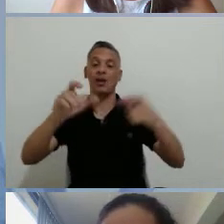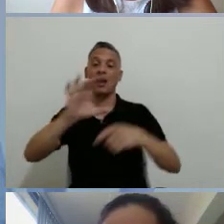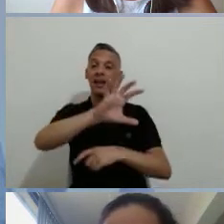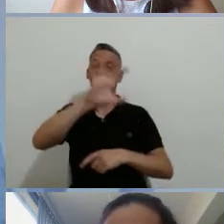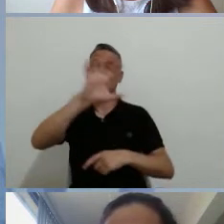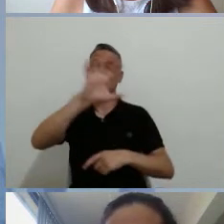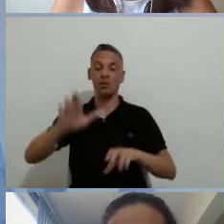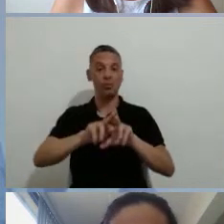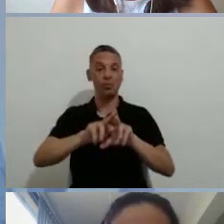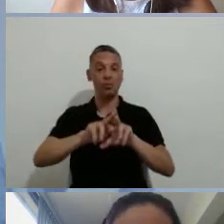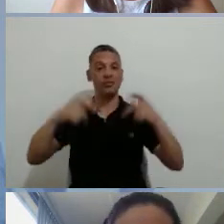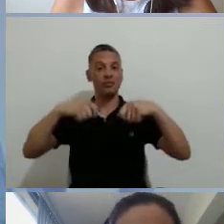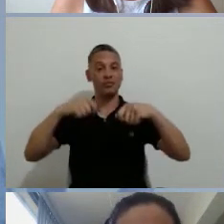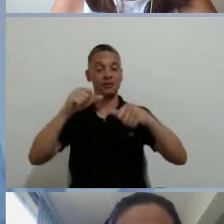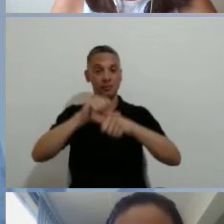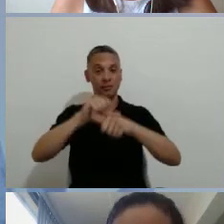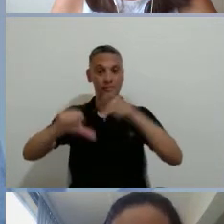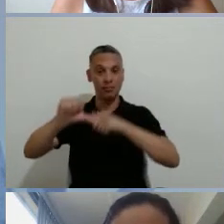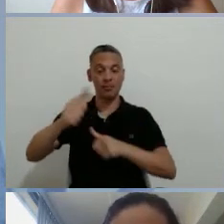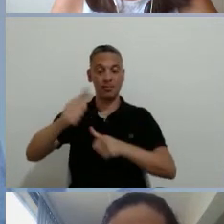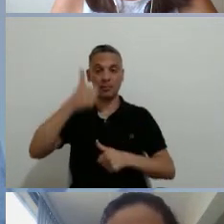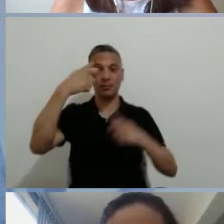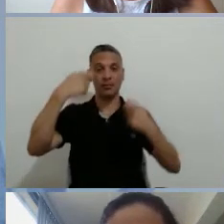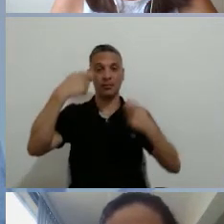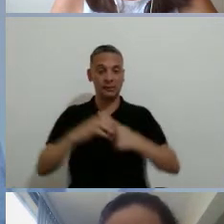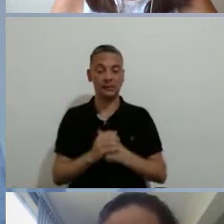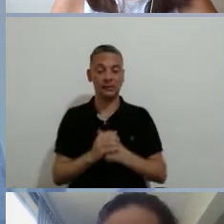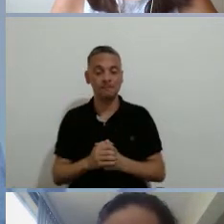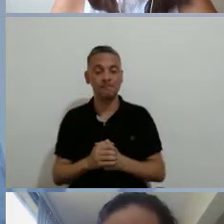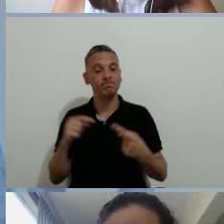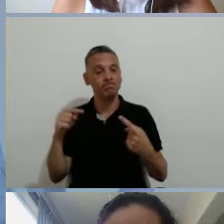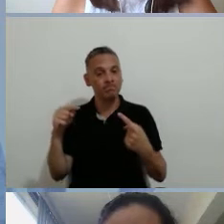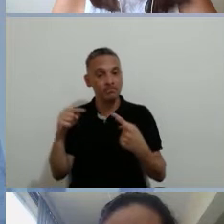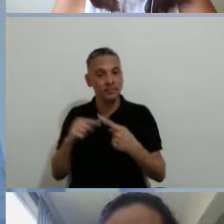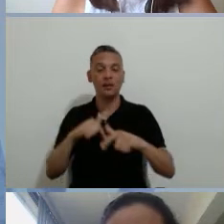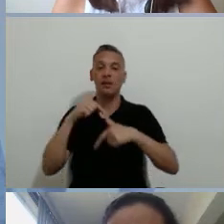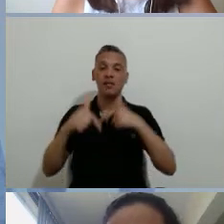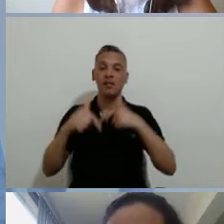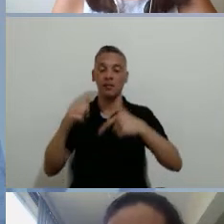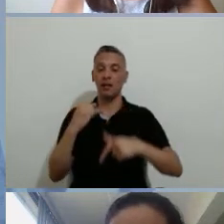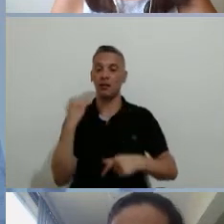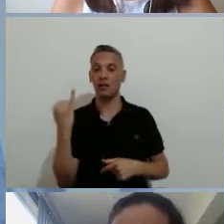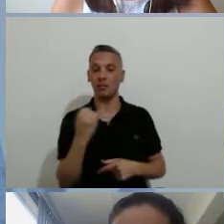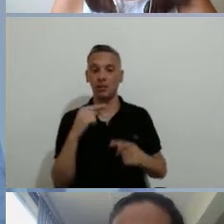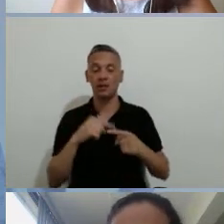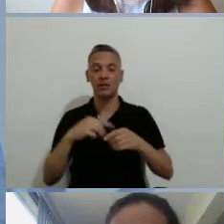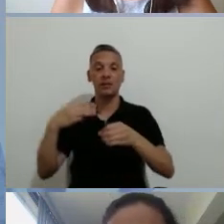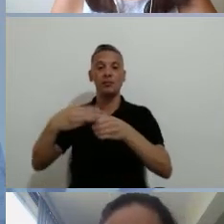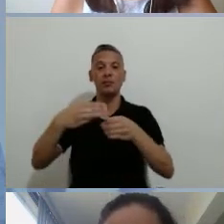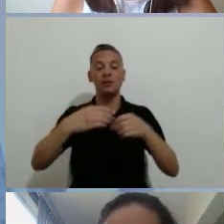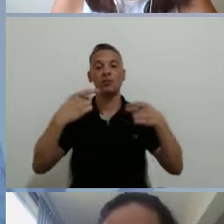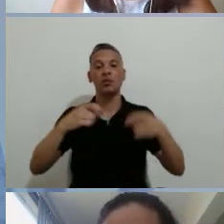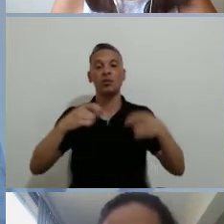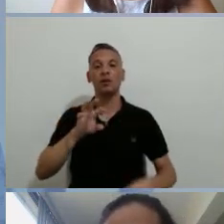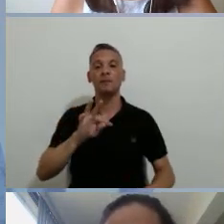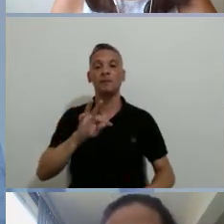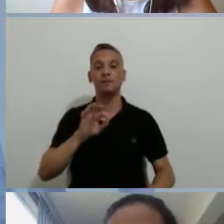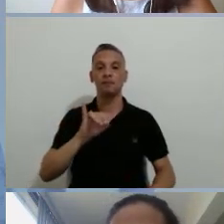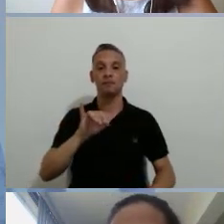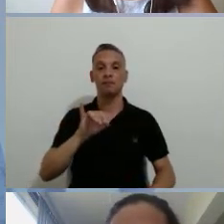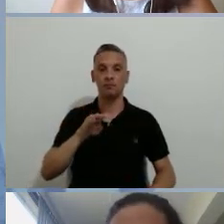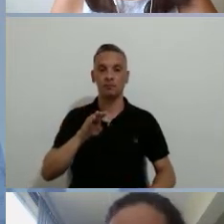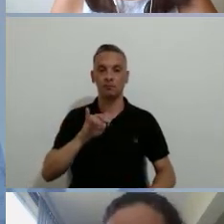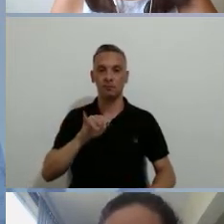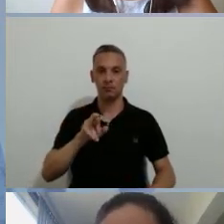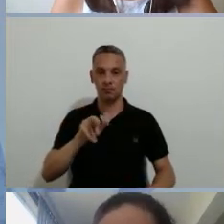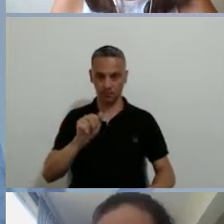ainda precisa destacar. Essa é uma ação importante, por exemplo, no município de Timbiras, que é a cidade da Marina, onde a